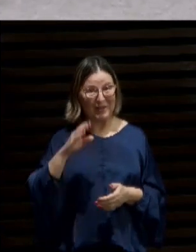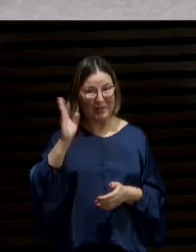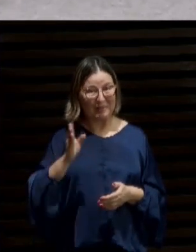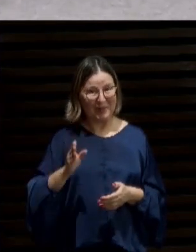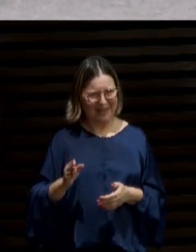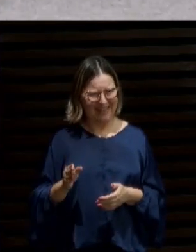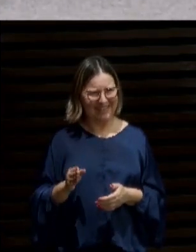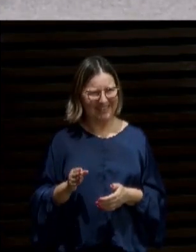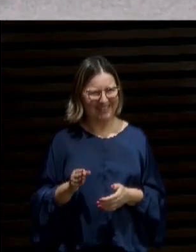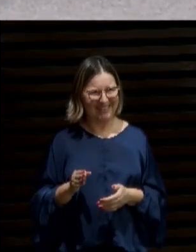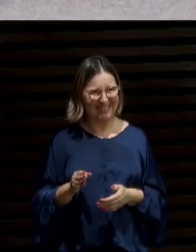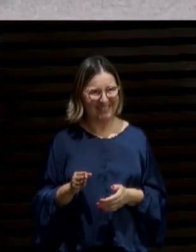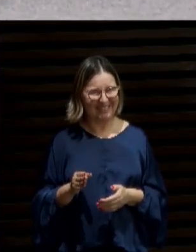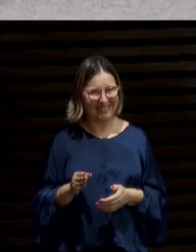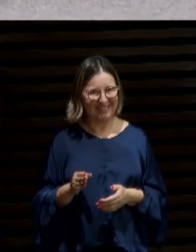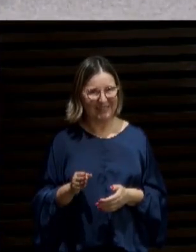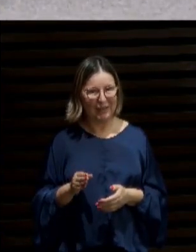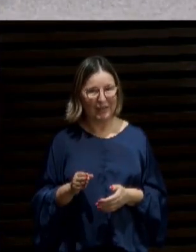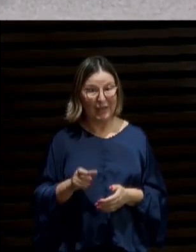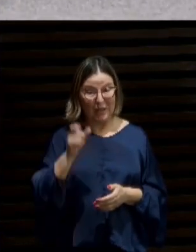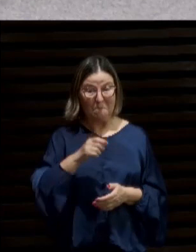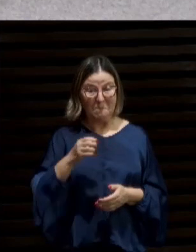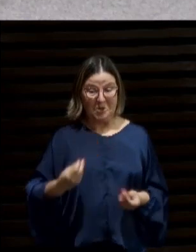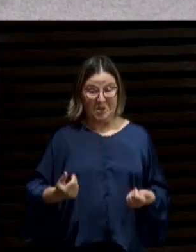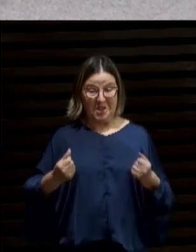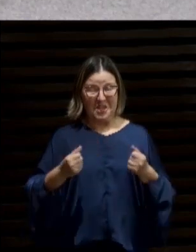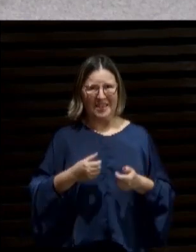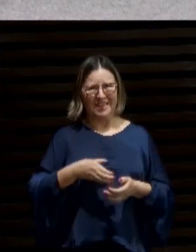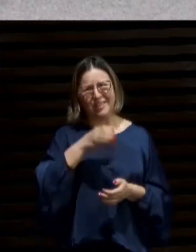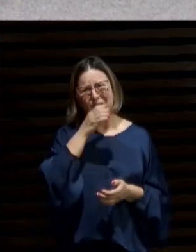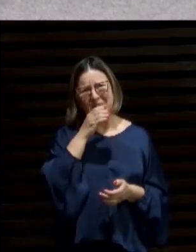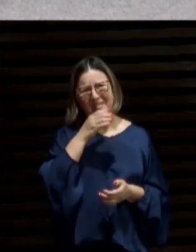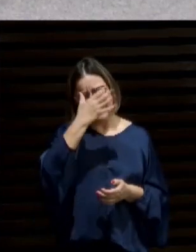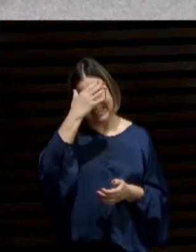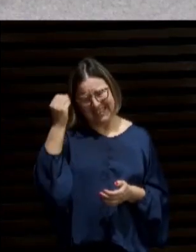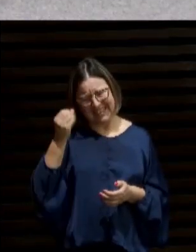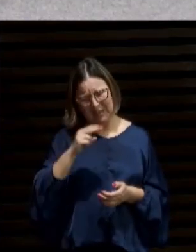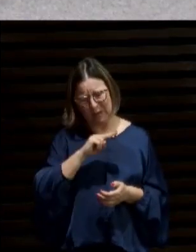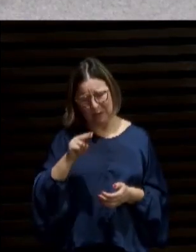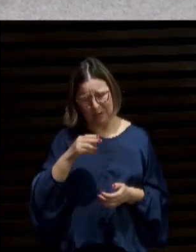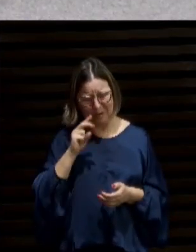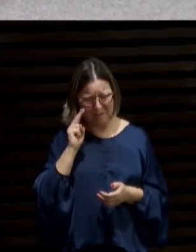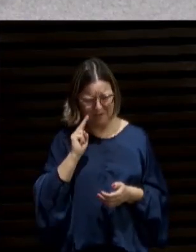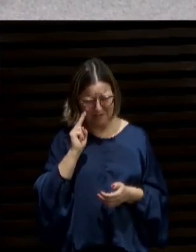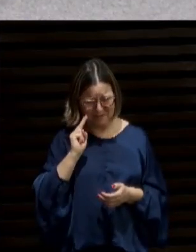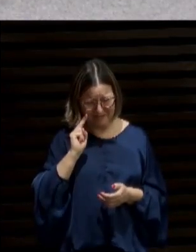é gente muito forte. Ah, esqueci o nome do vinho, ainda bem.